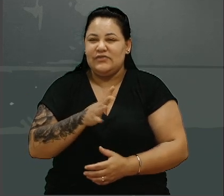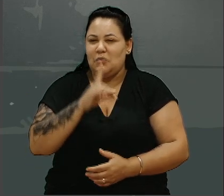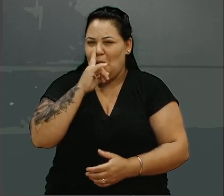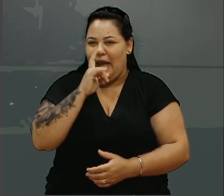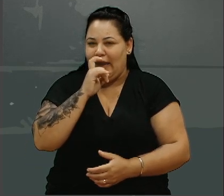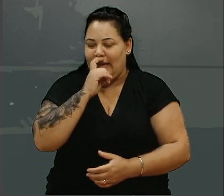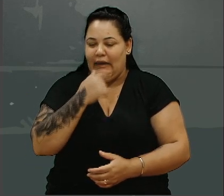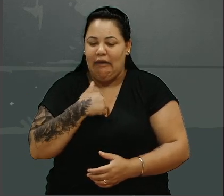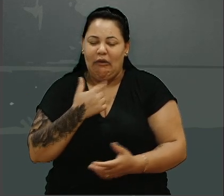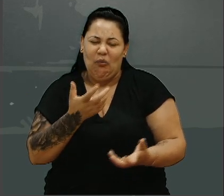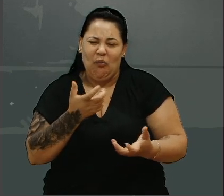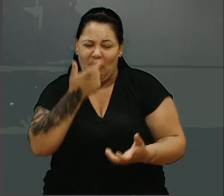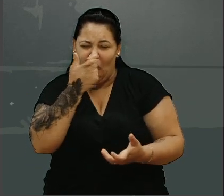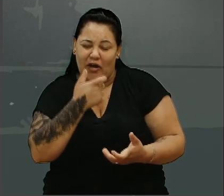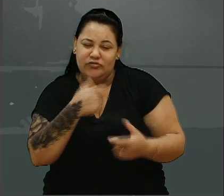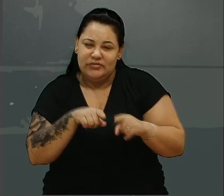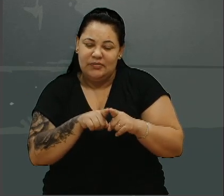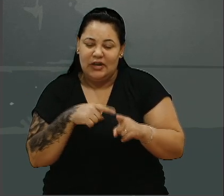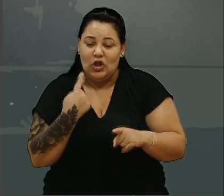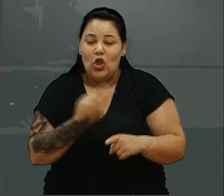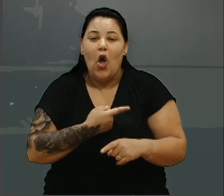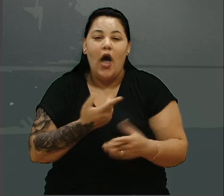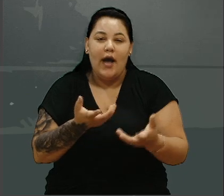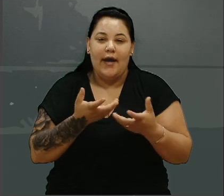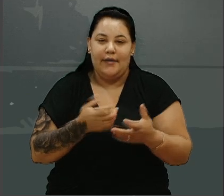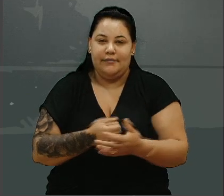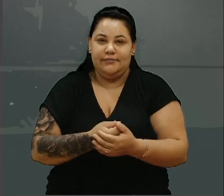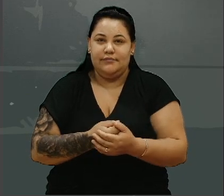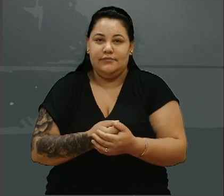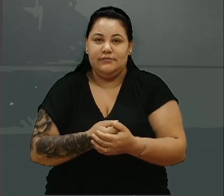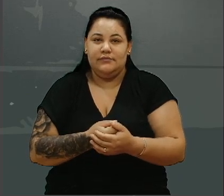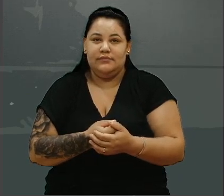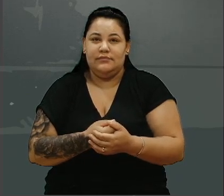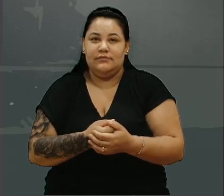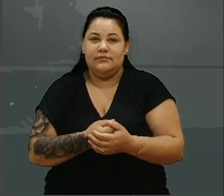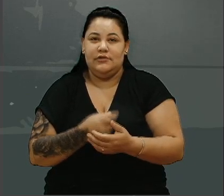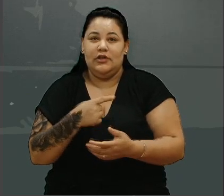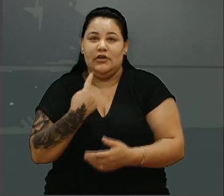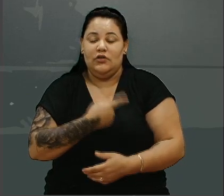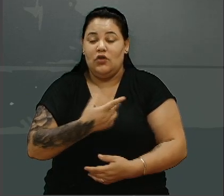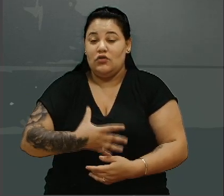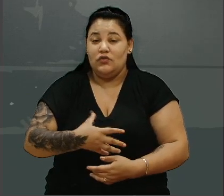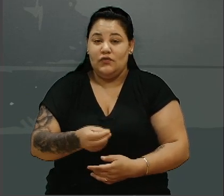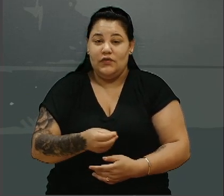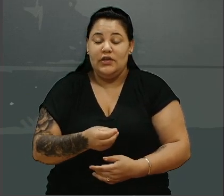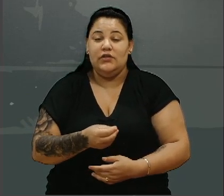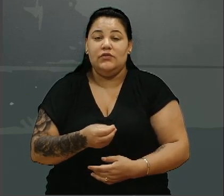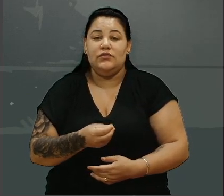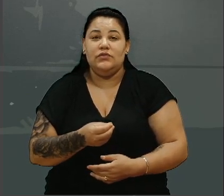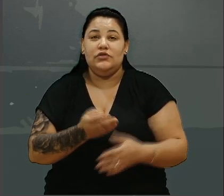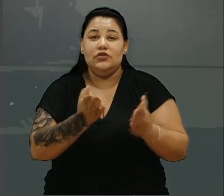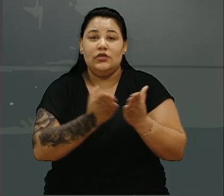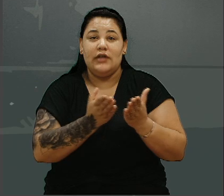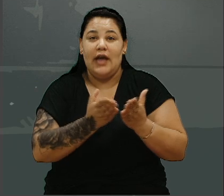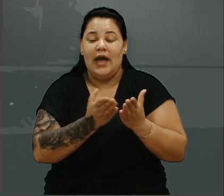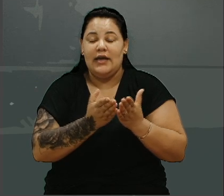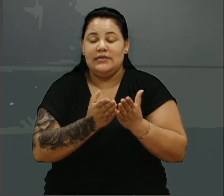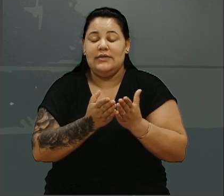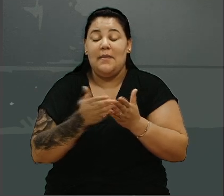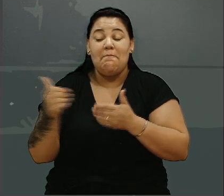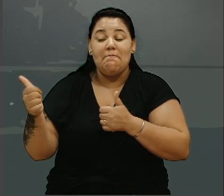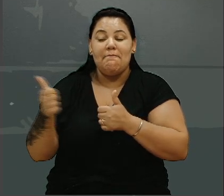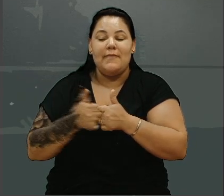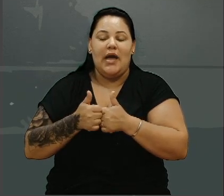também quereria, né? Que o nosso filho estudasse do lado de casa. Ou a 50 metros, a